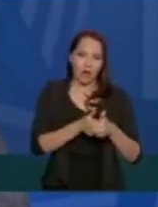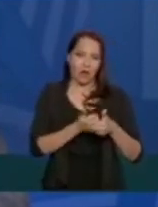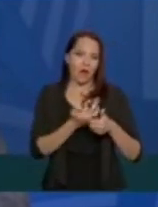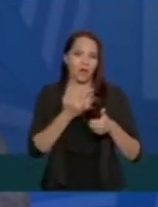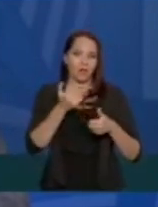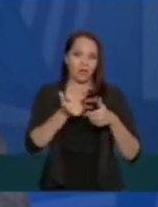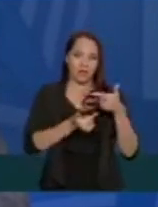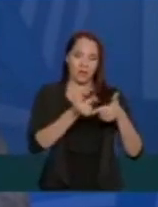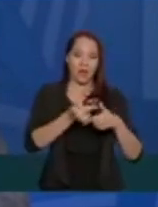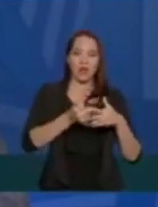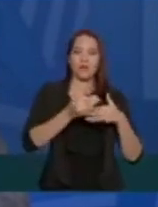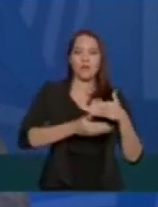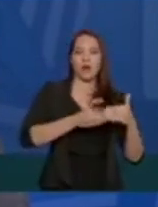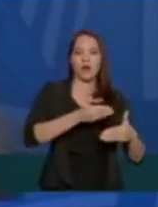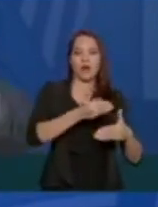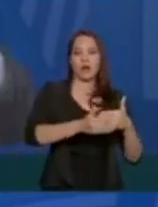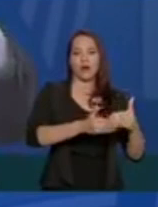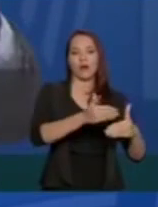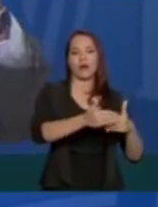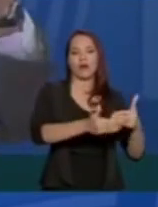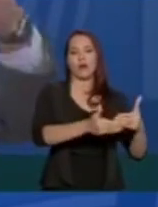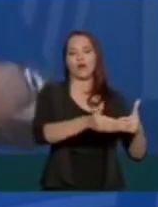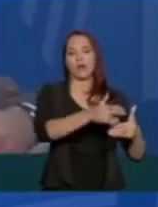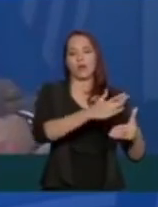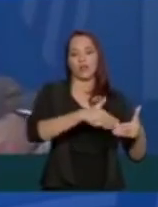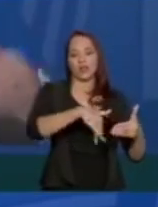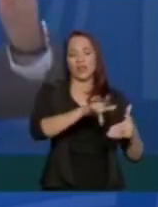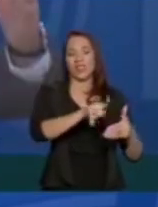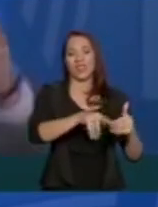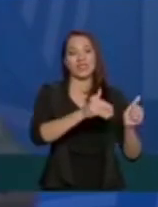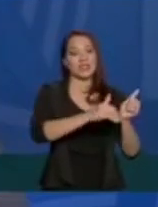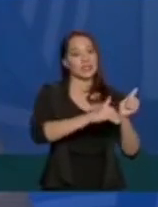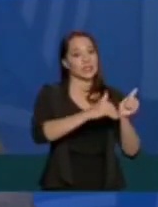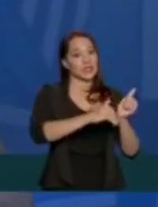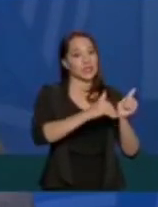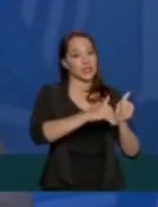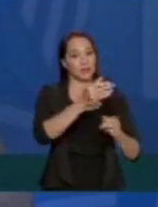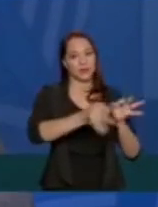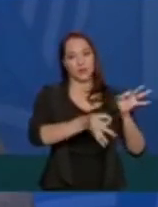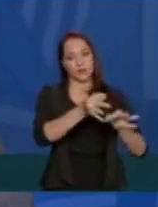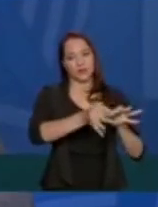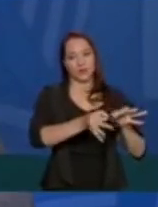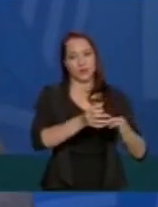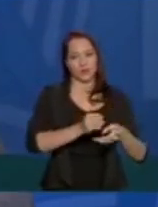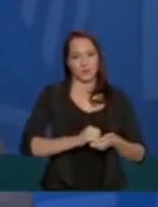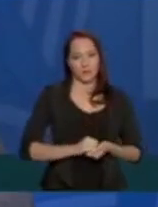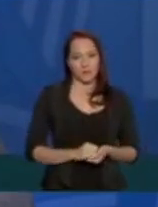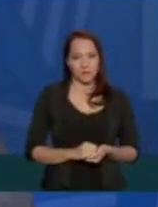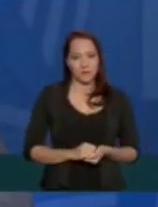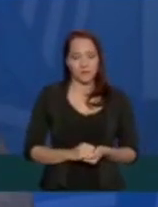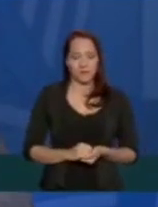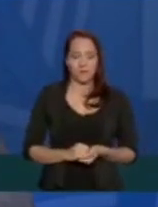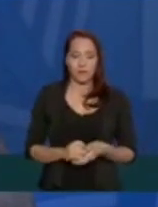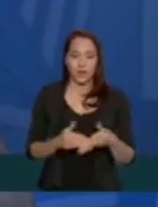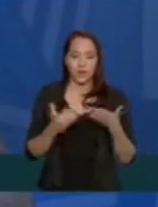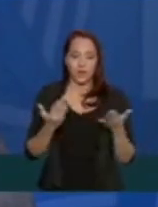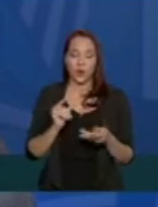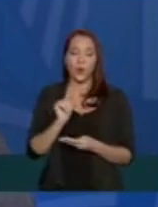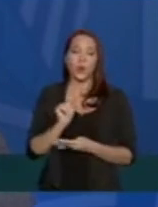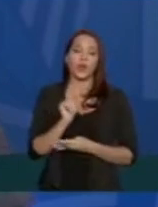operações que estão tramitando num nível sigiloso, em segredo de justiça. Então, o